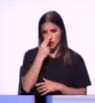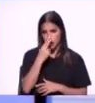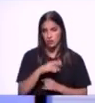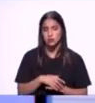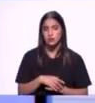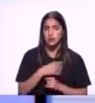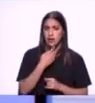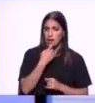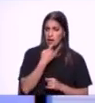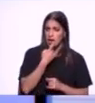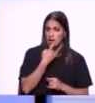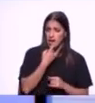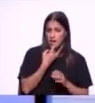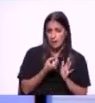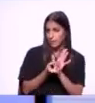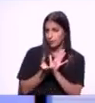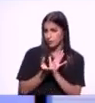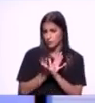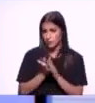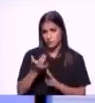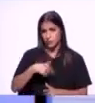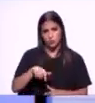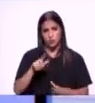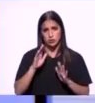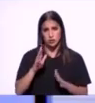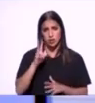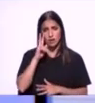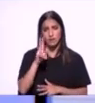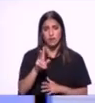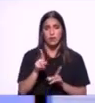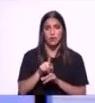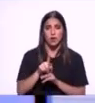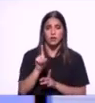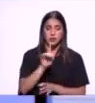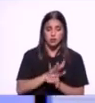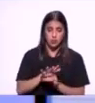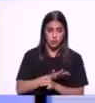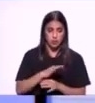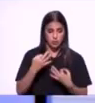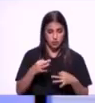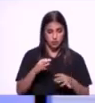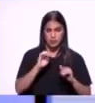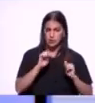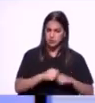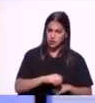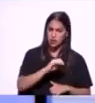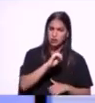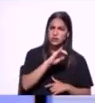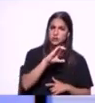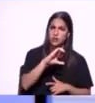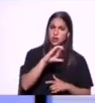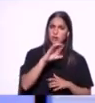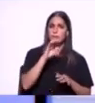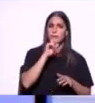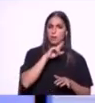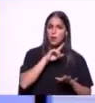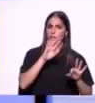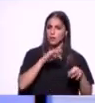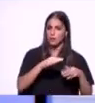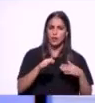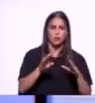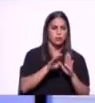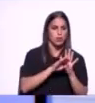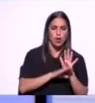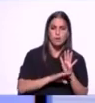etc, etc. Portanto, nós estamos aqui perante uma situação muito simples. Assim, por um lado, a SIC tem todo o direito de terminar e iniciar os programas que muito